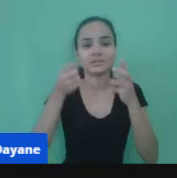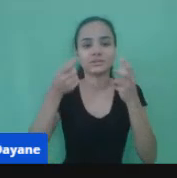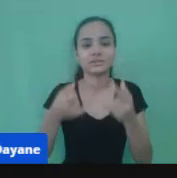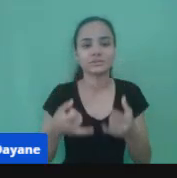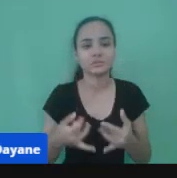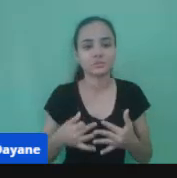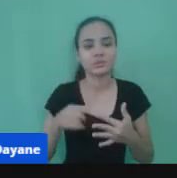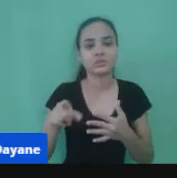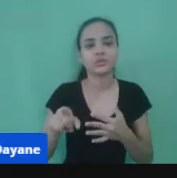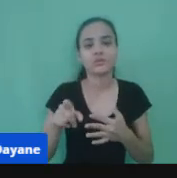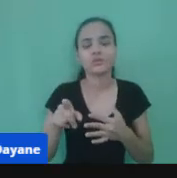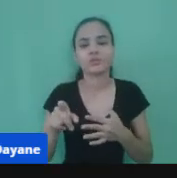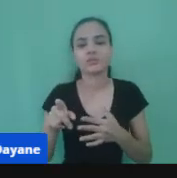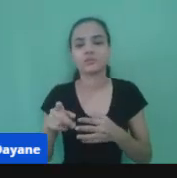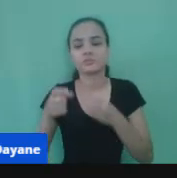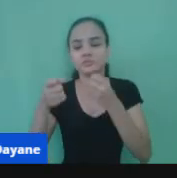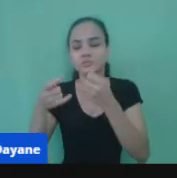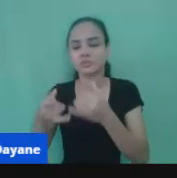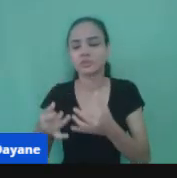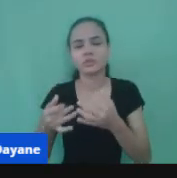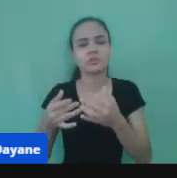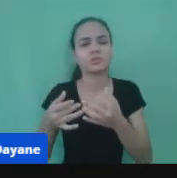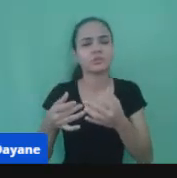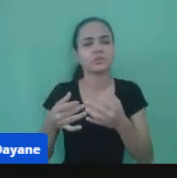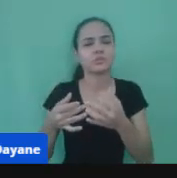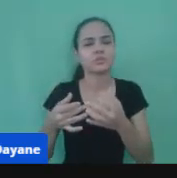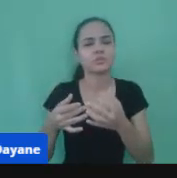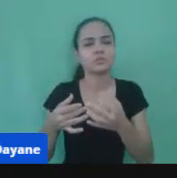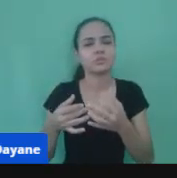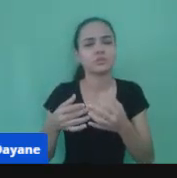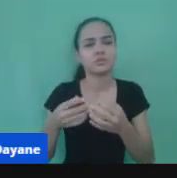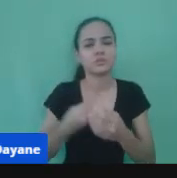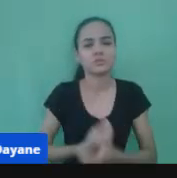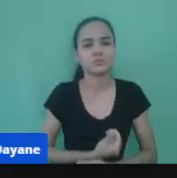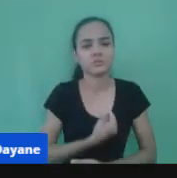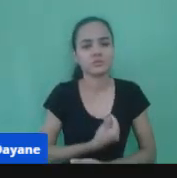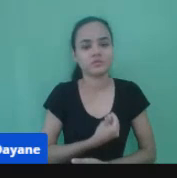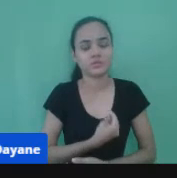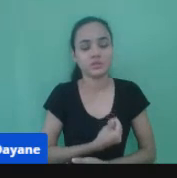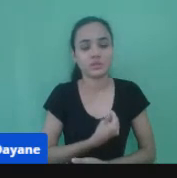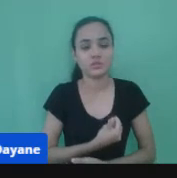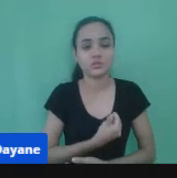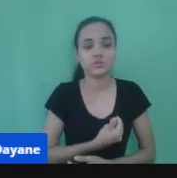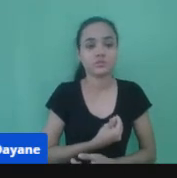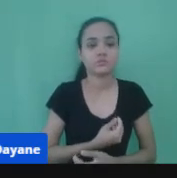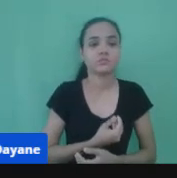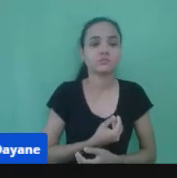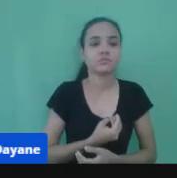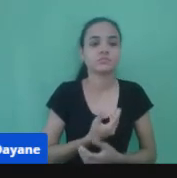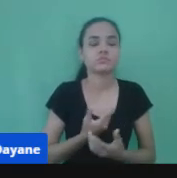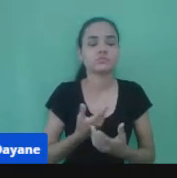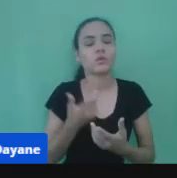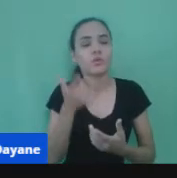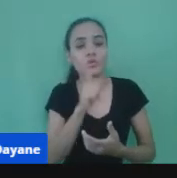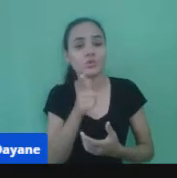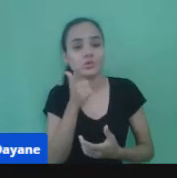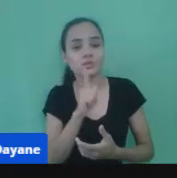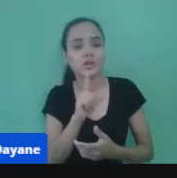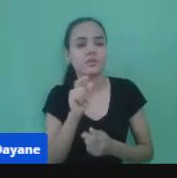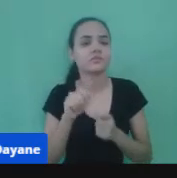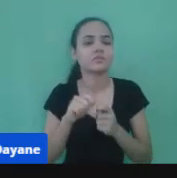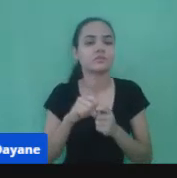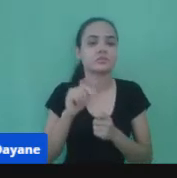A partir desse programa, você consegue movimentar os jovens na escola, consegue realizar trabalhos, por exemplo, de